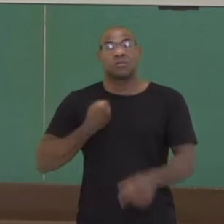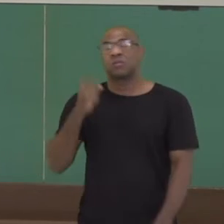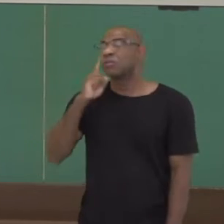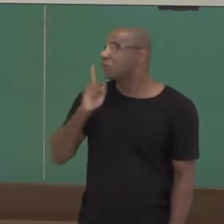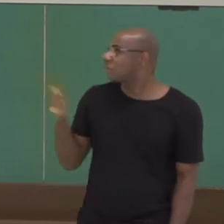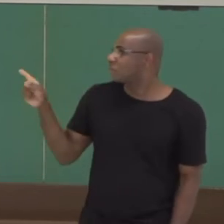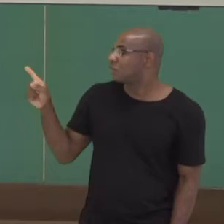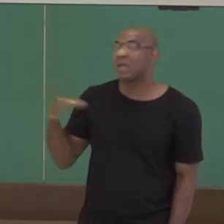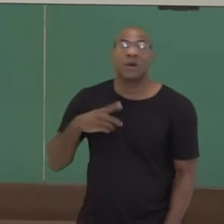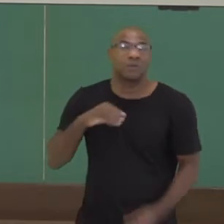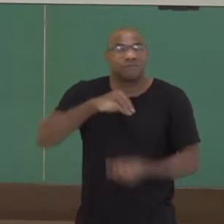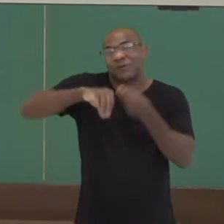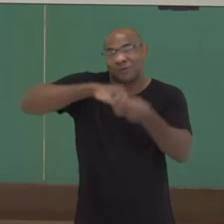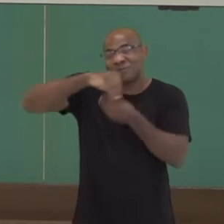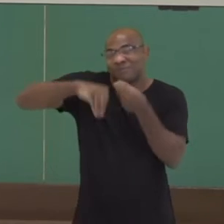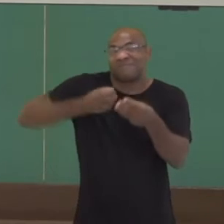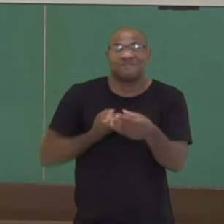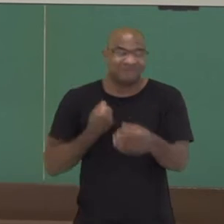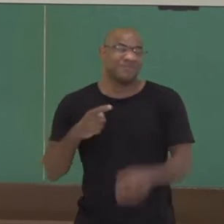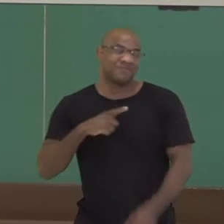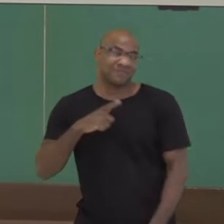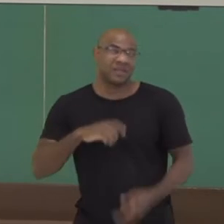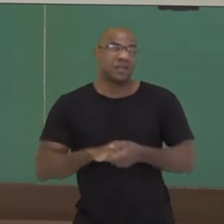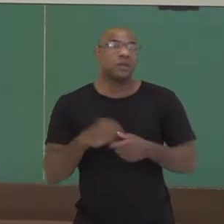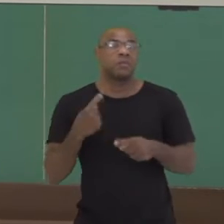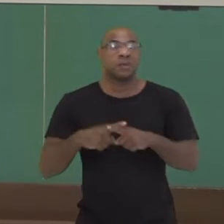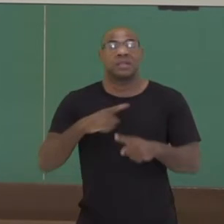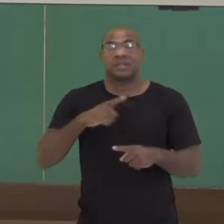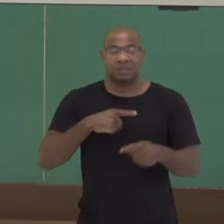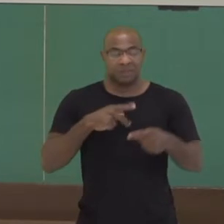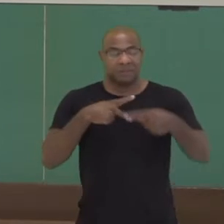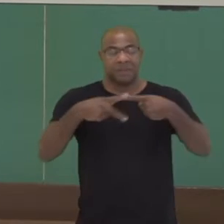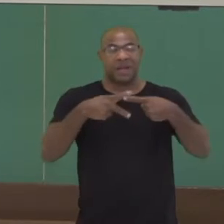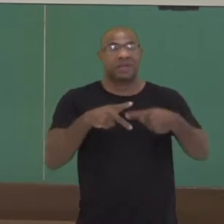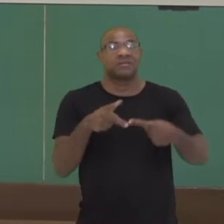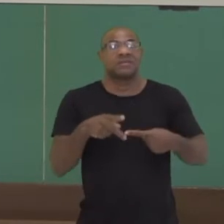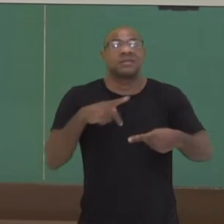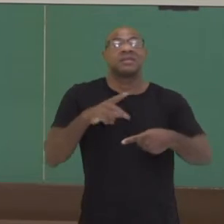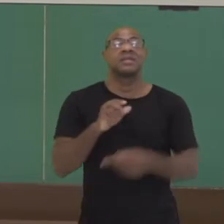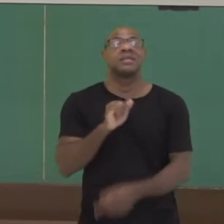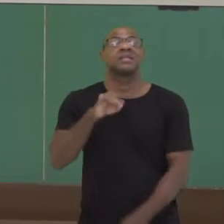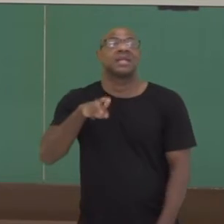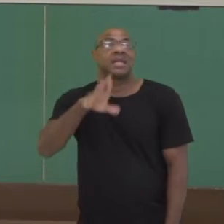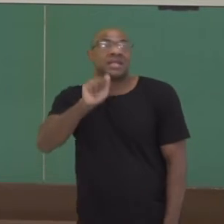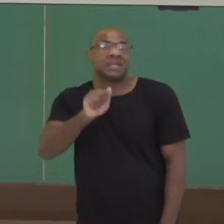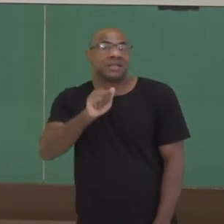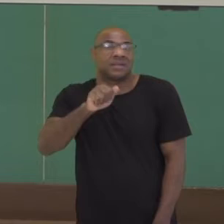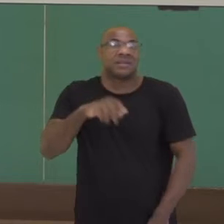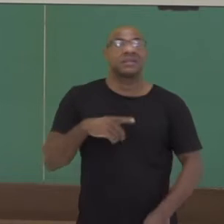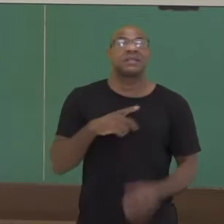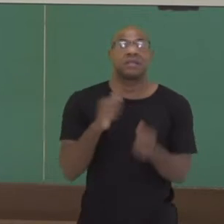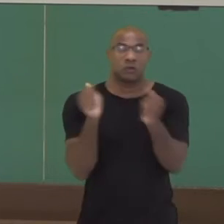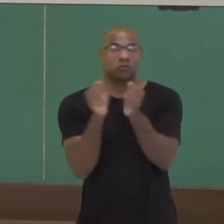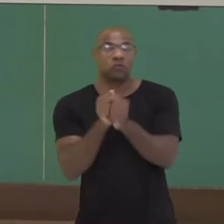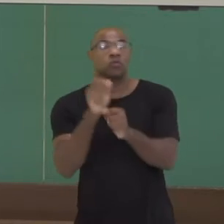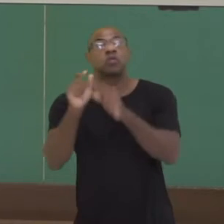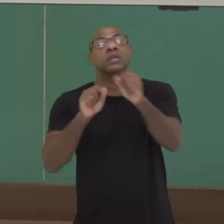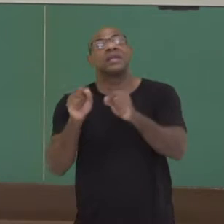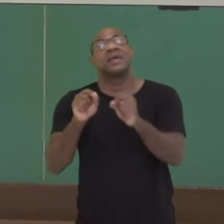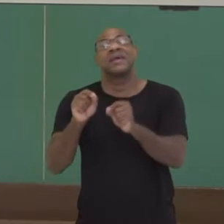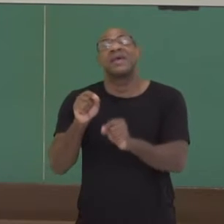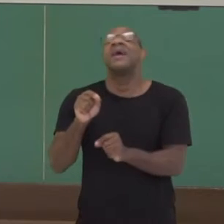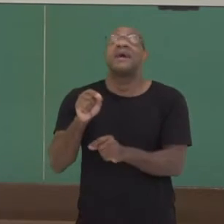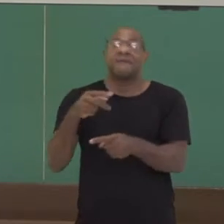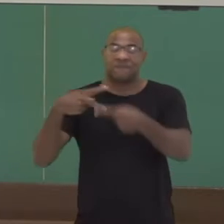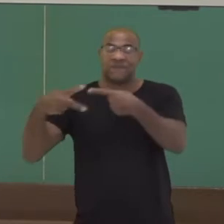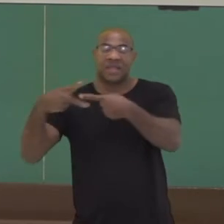um número misto, Porque ele tem uma parte inteira e vem acompanhado de uma fração, tá? Então, muitas vezes a